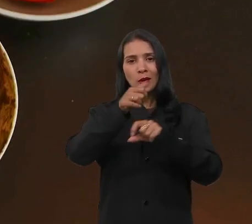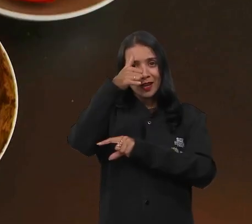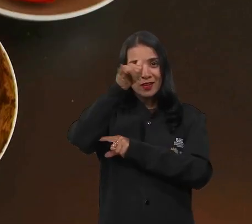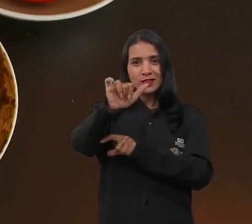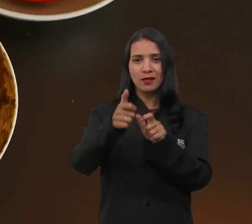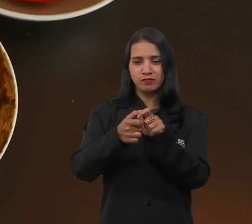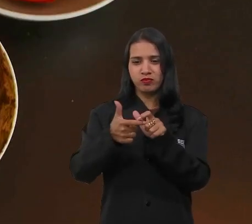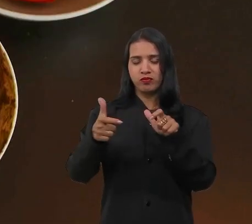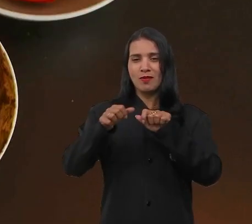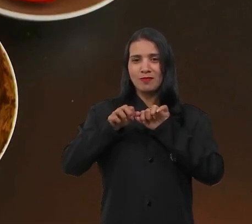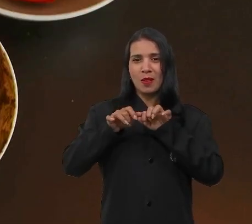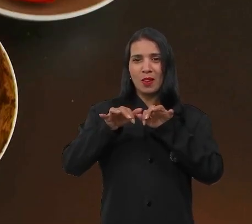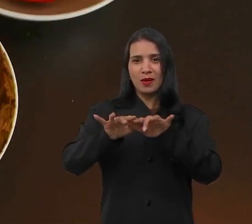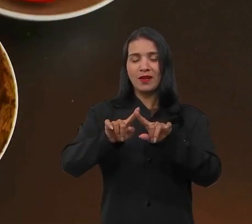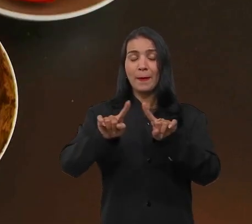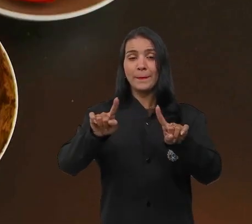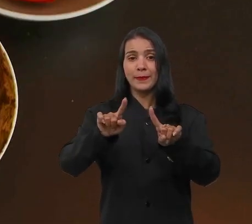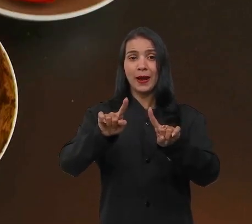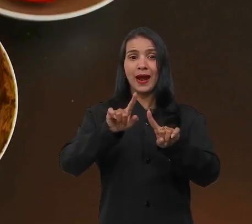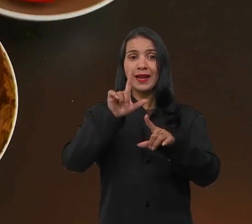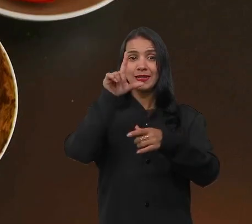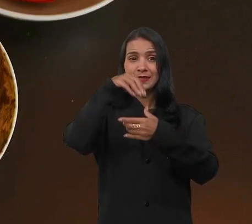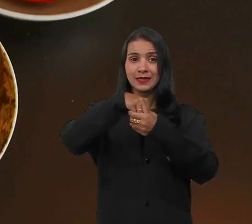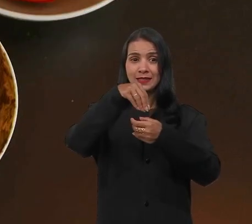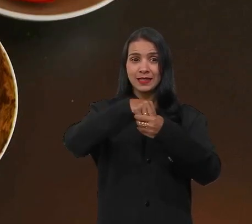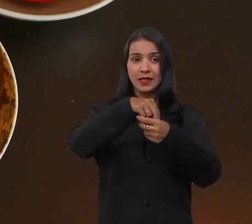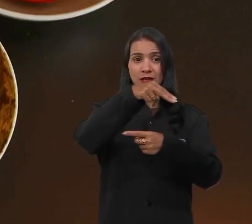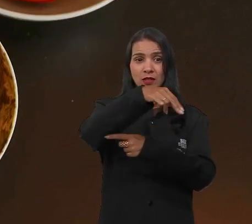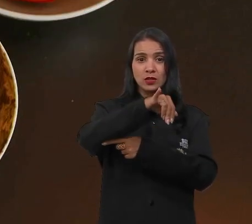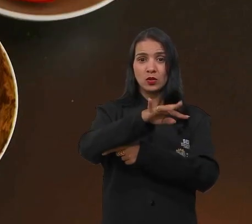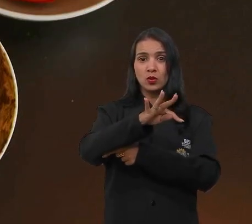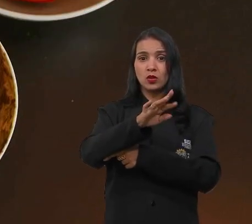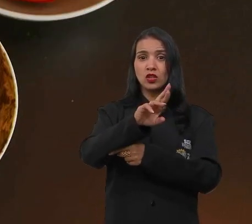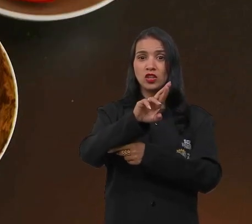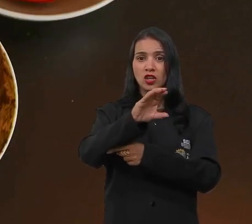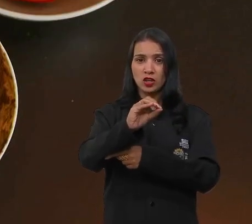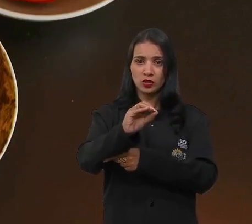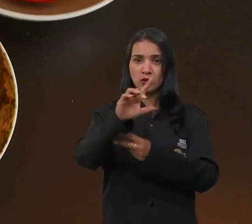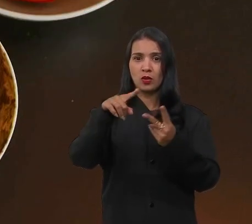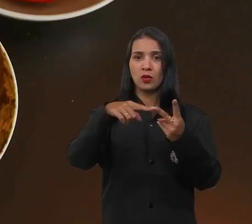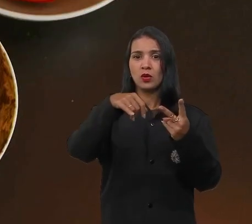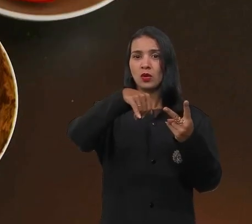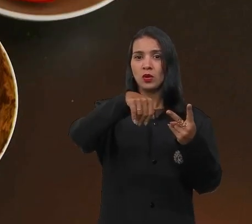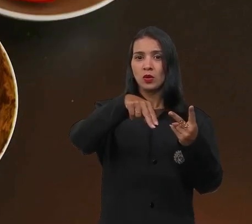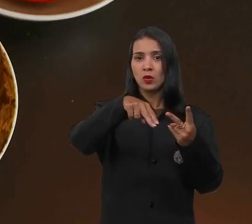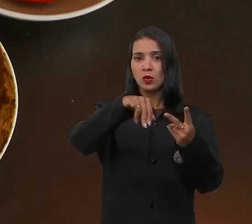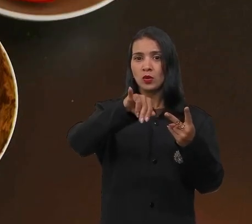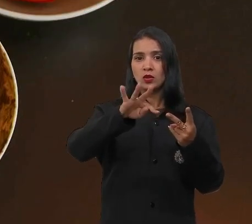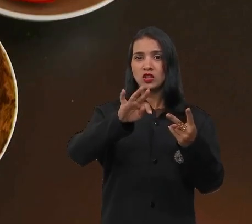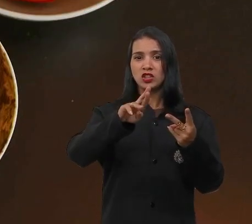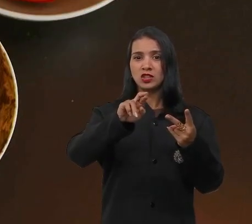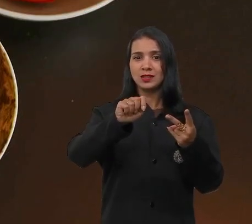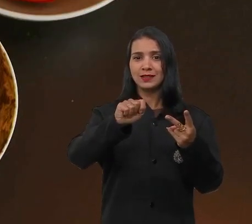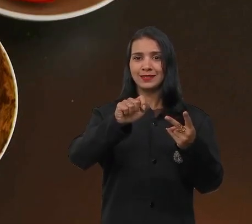proliferação. Porém, né, esse nitrito e nitrato, quando eles têm o quê? O aquecimento, né, e também a acidez ali da digestão, ele